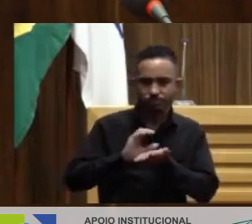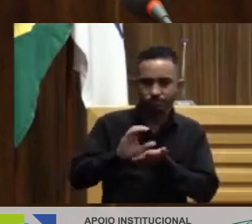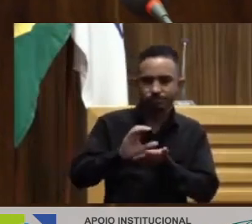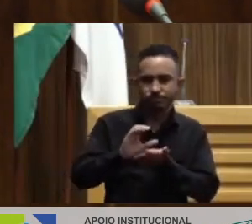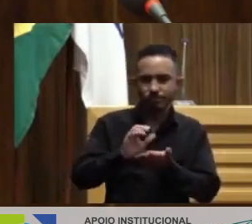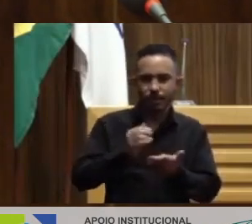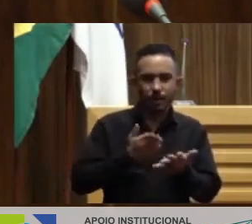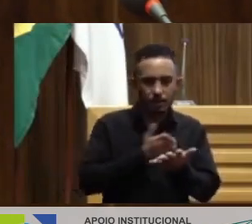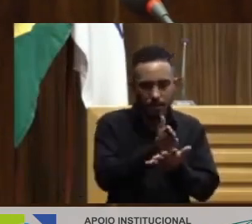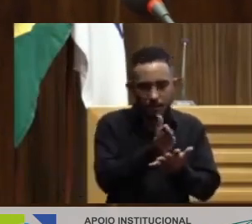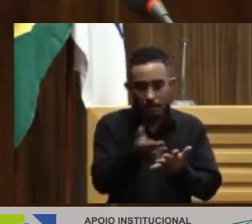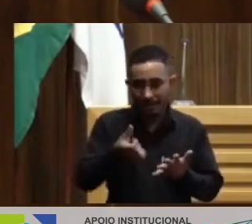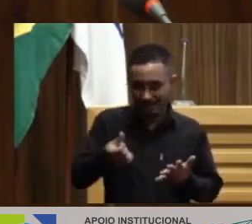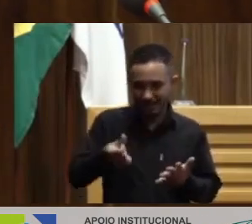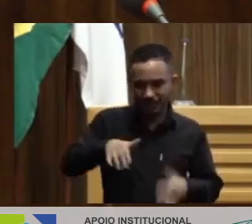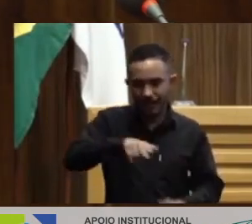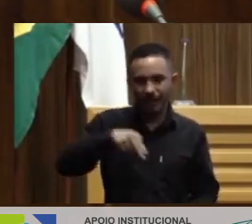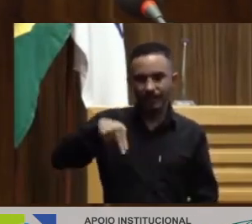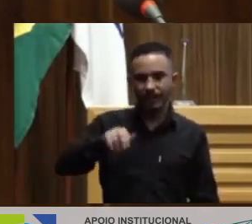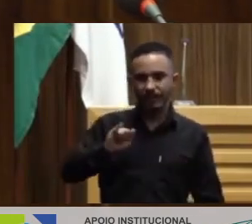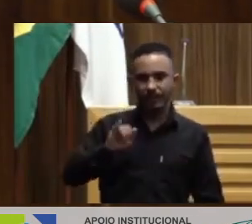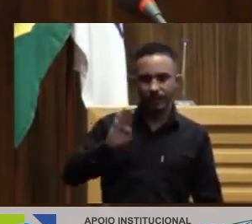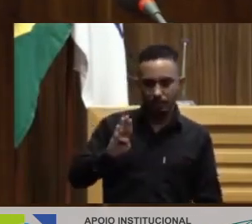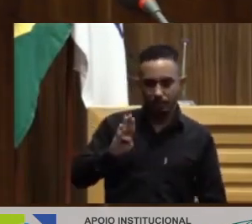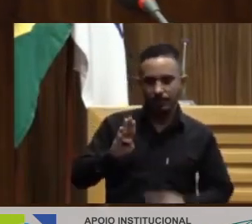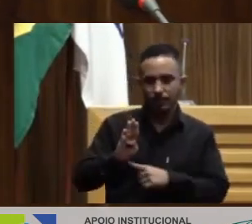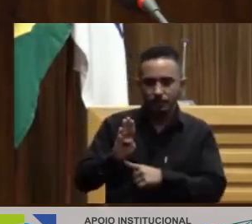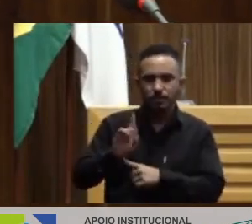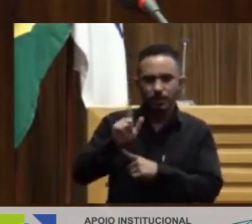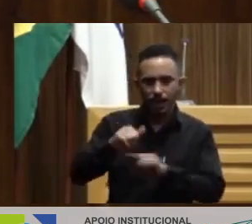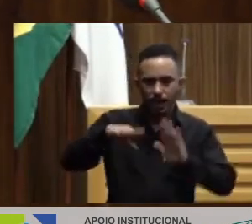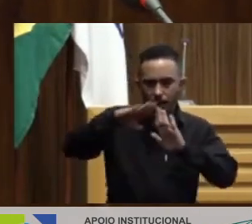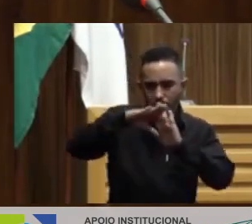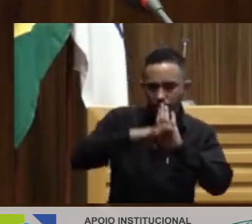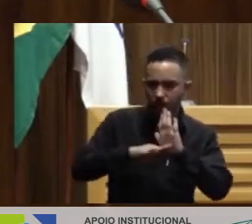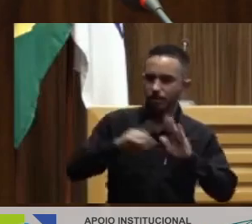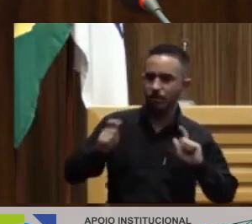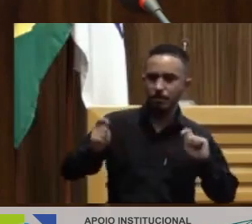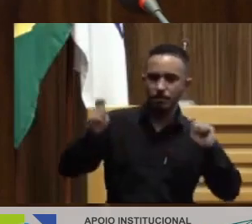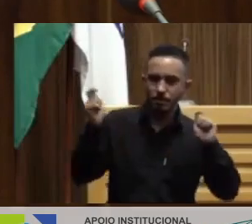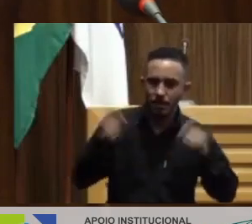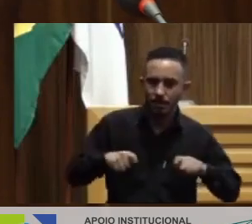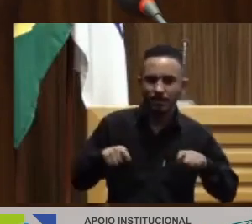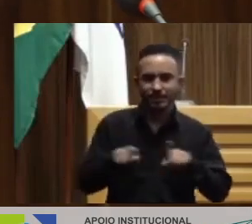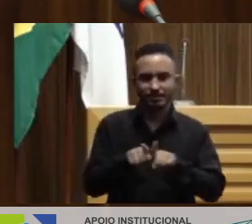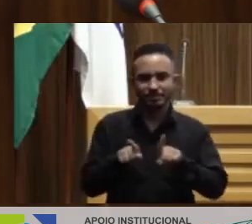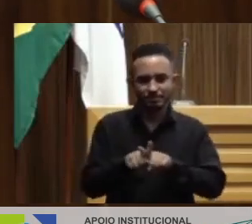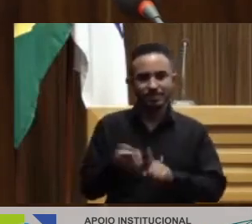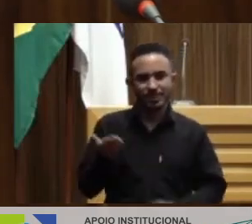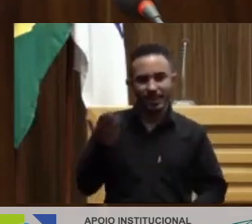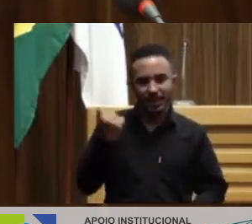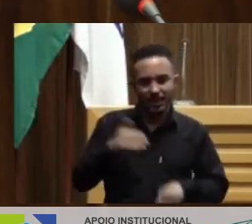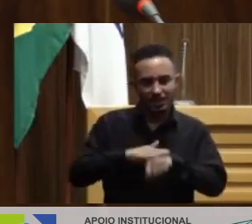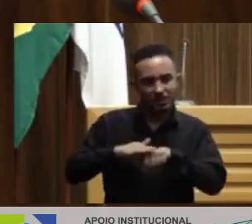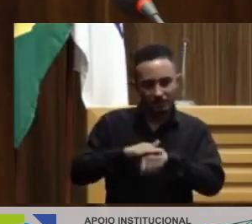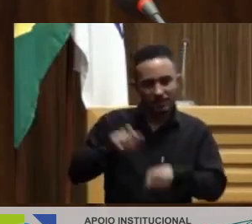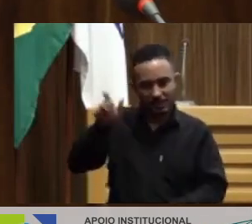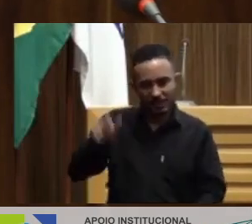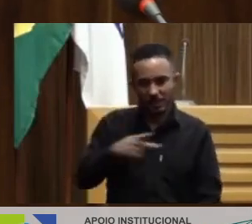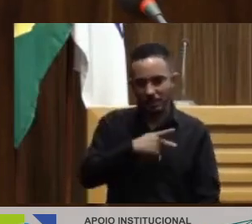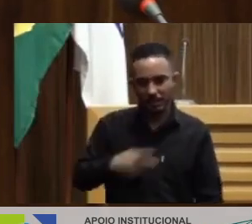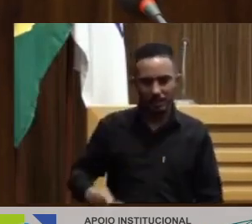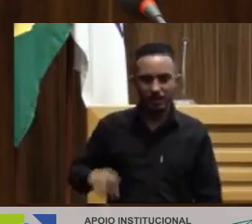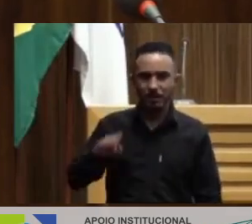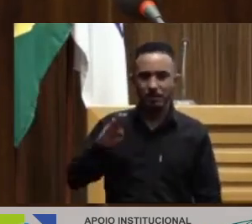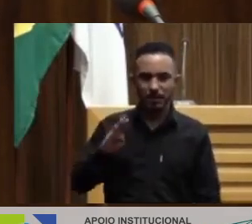linhas vinculadas à Nova Indústria Brasil. Então, é um programa realmente potente. Eu estava conversando com o Cleino Bing, agora presidente do